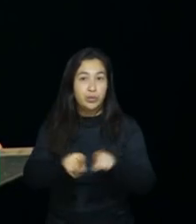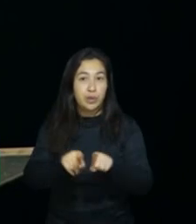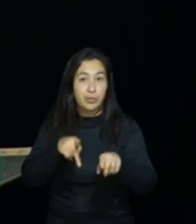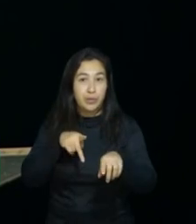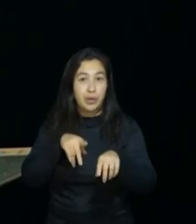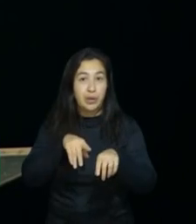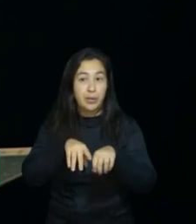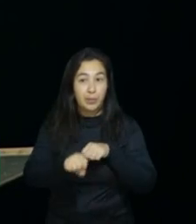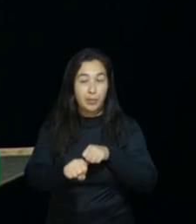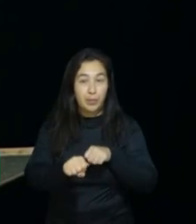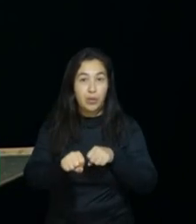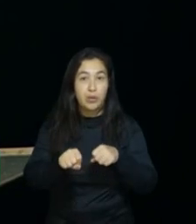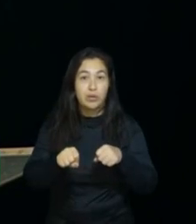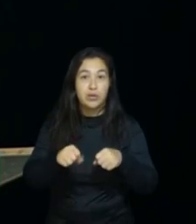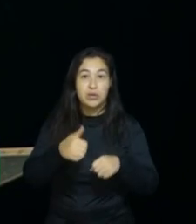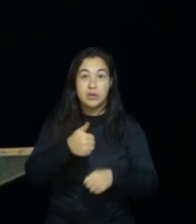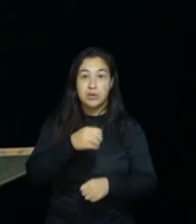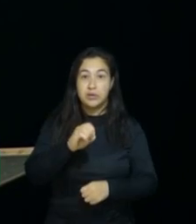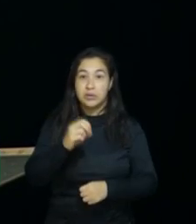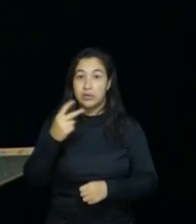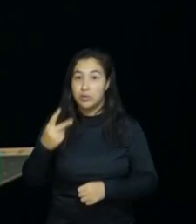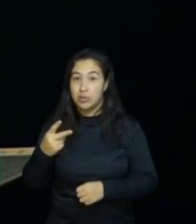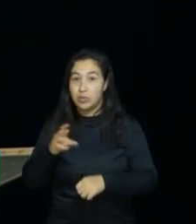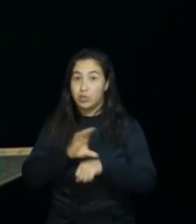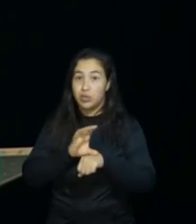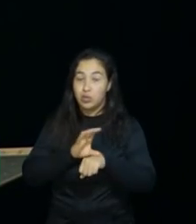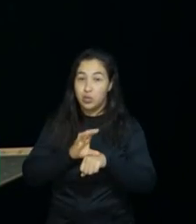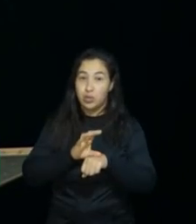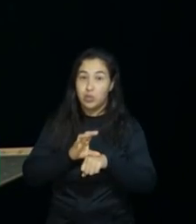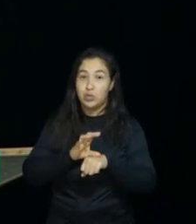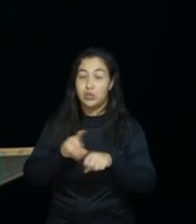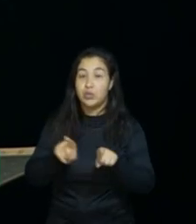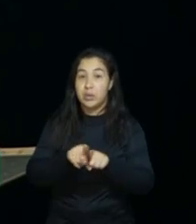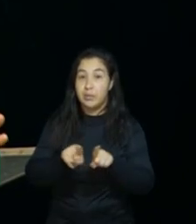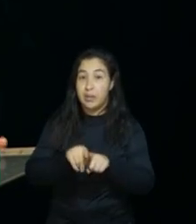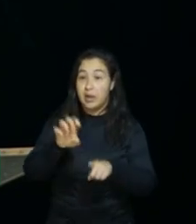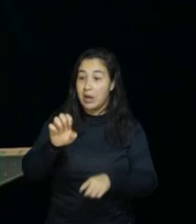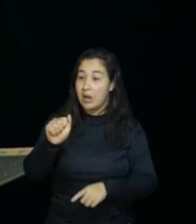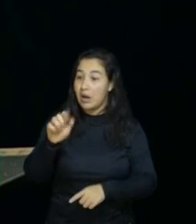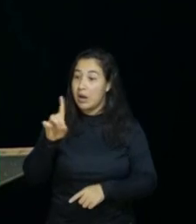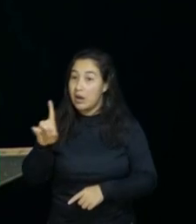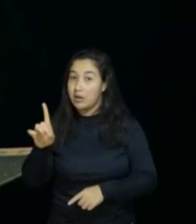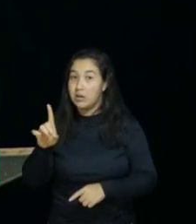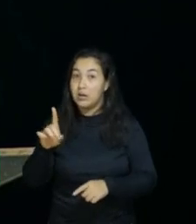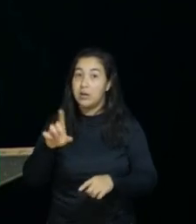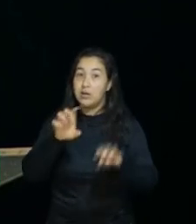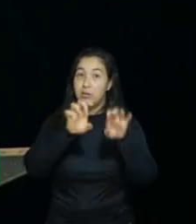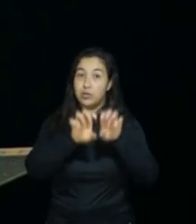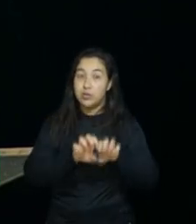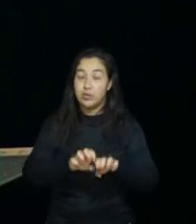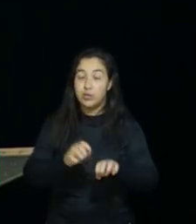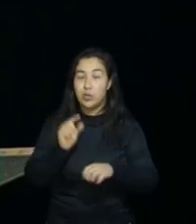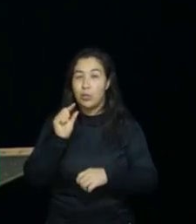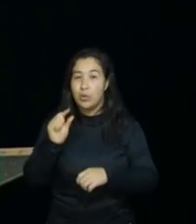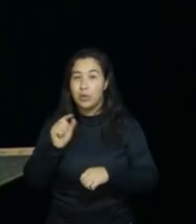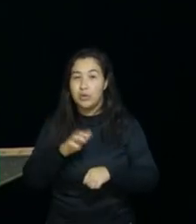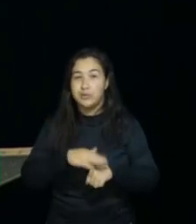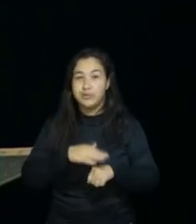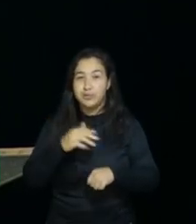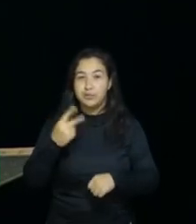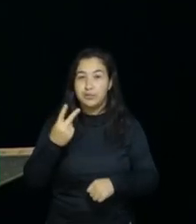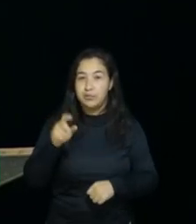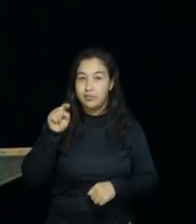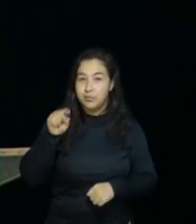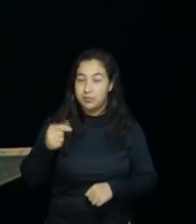São 102 cursos de graduação presenciais e EAD. Temos uma estrutura com pouco mais de 2.100 colaboradores